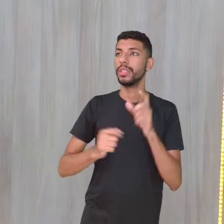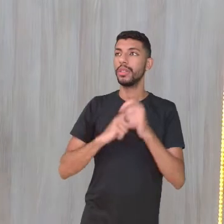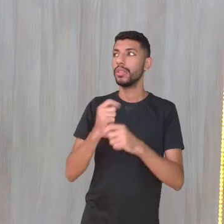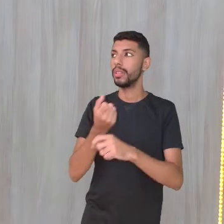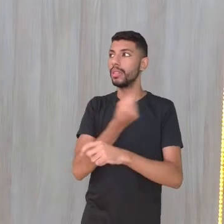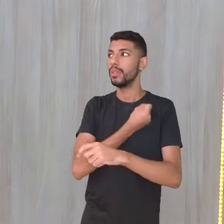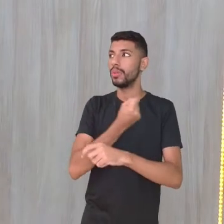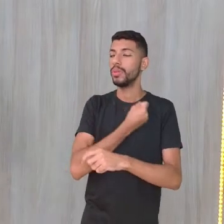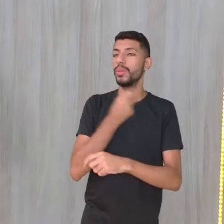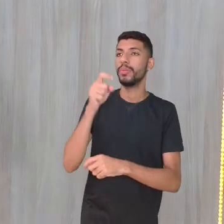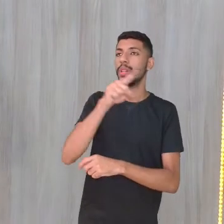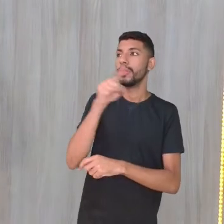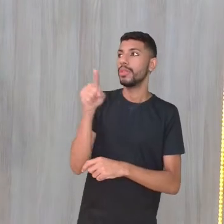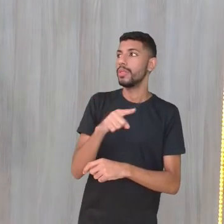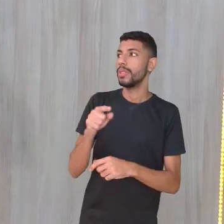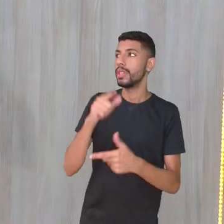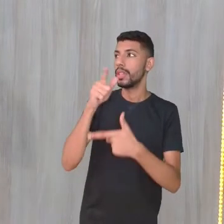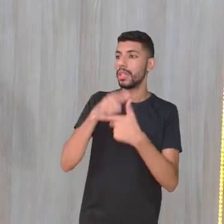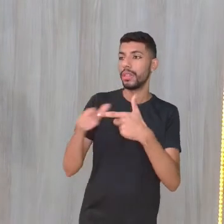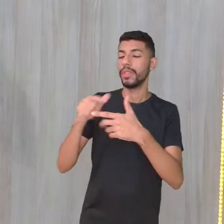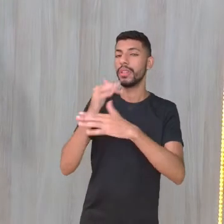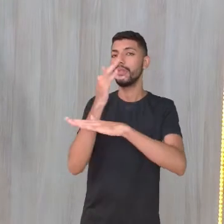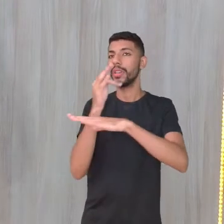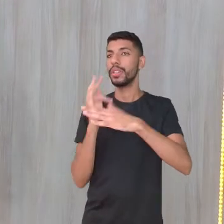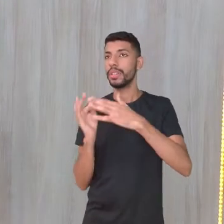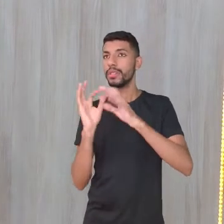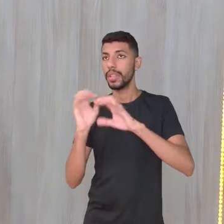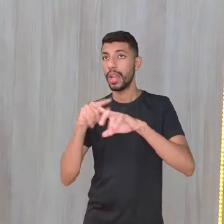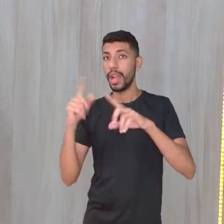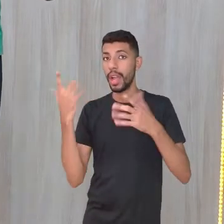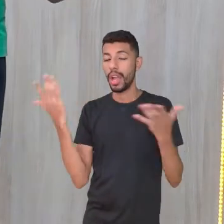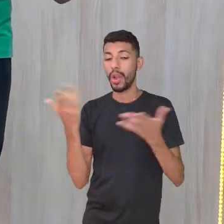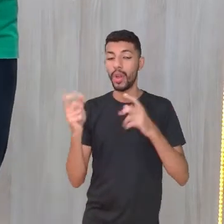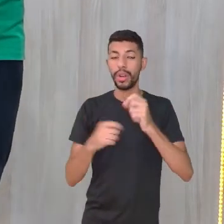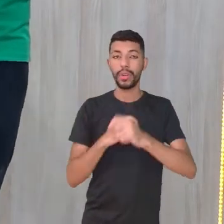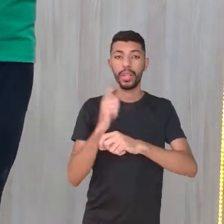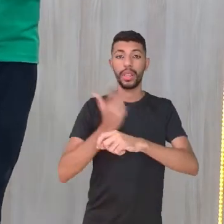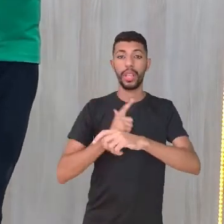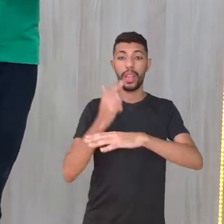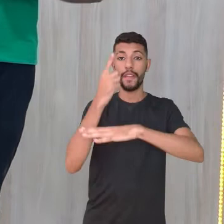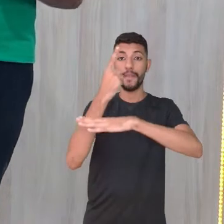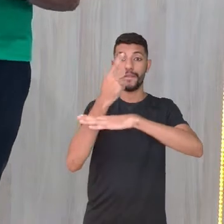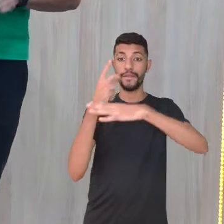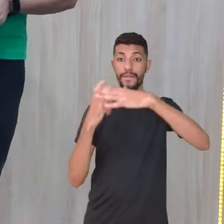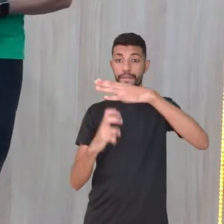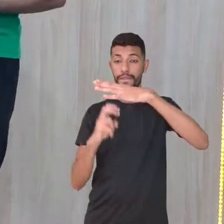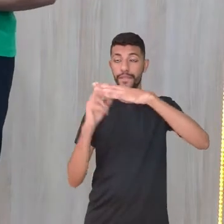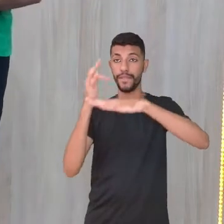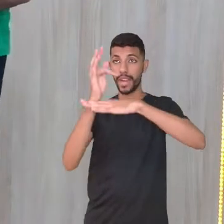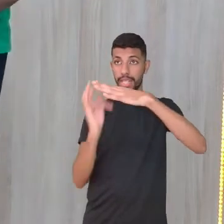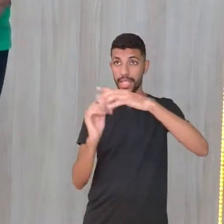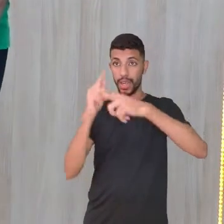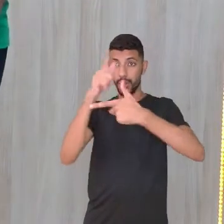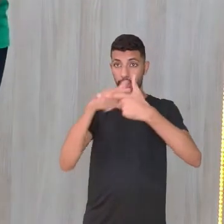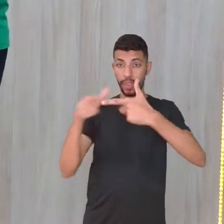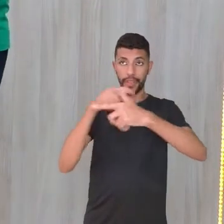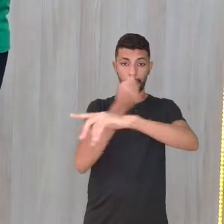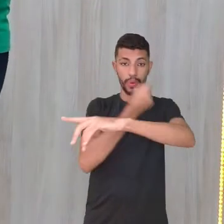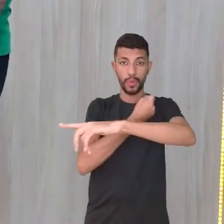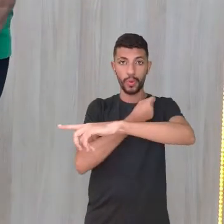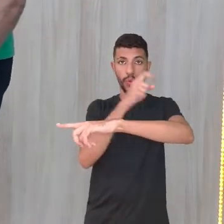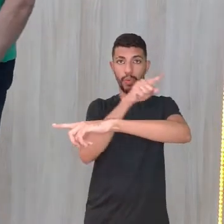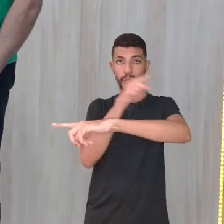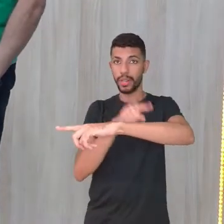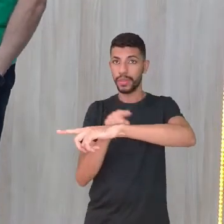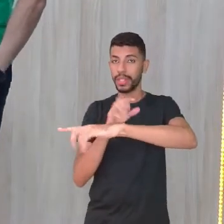inteiro dividido por uma fração. Aqui eu tenho uma fração dividido por um número inteiro. Então, vamos ver o que é que vai acontecer